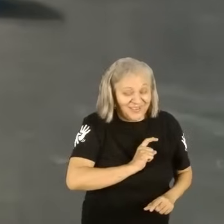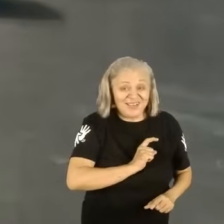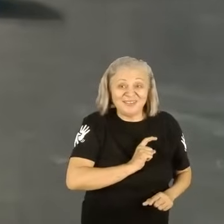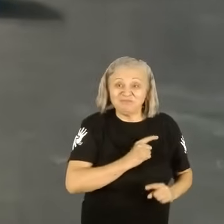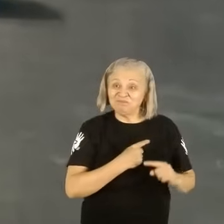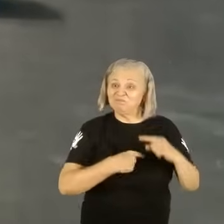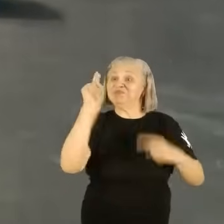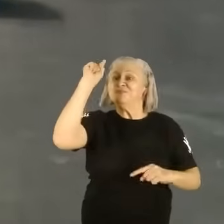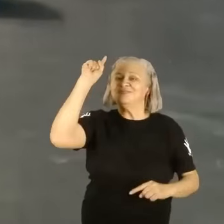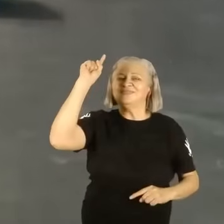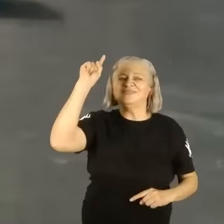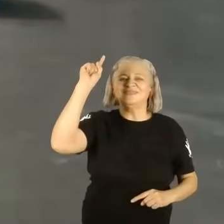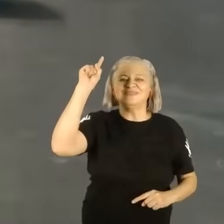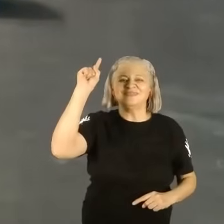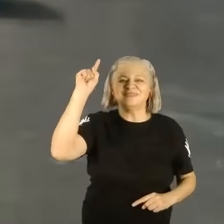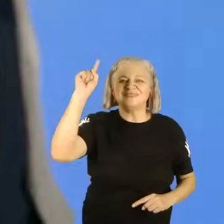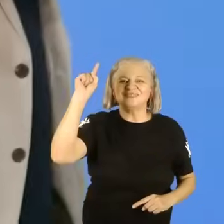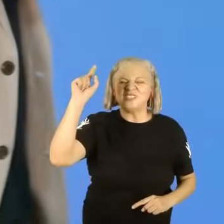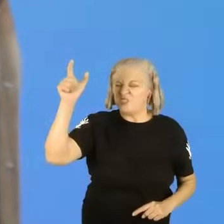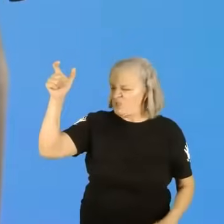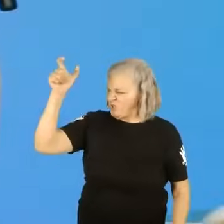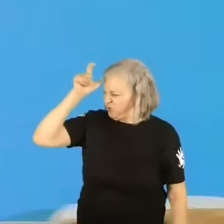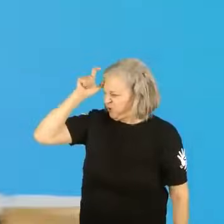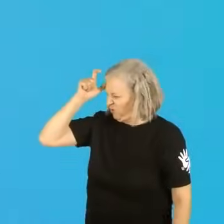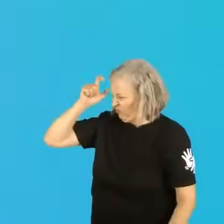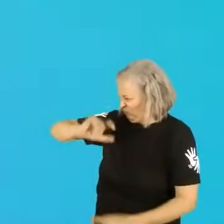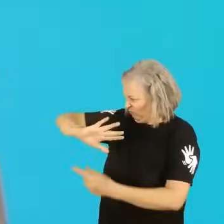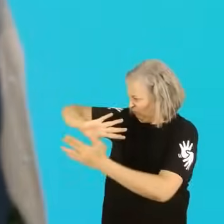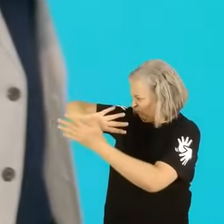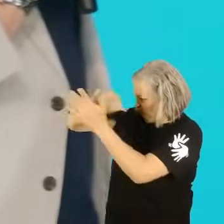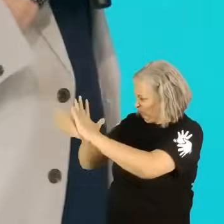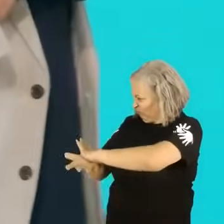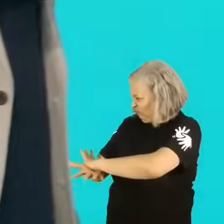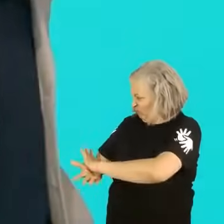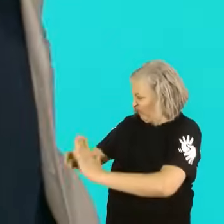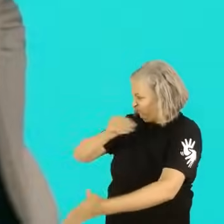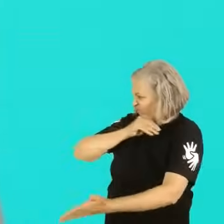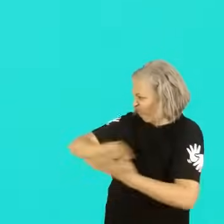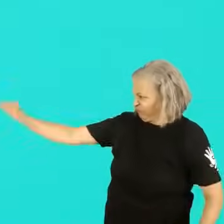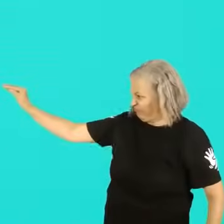o quê? Satanás, me segura, que quem vai atropelar agora sou eu.